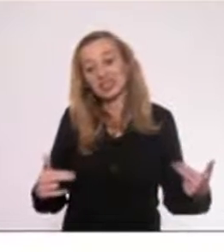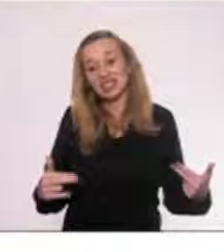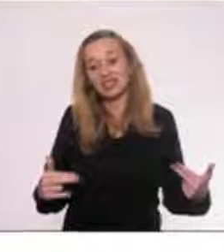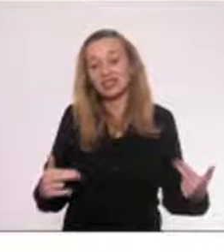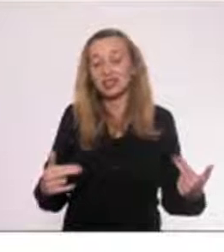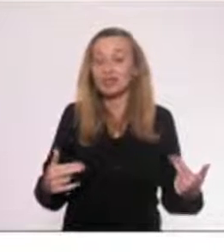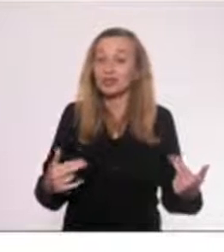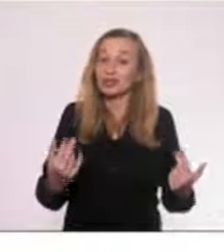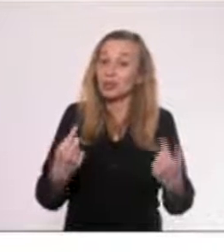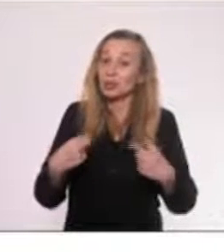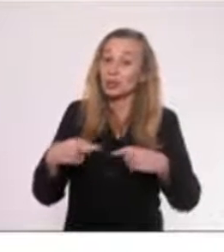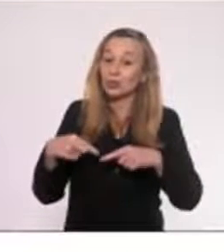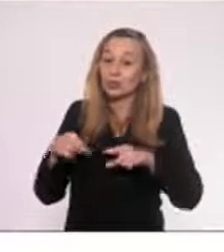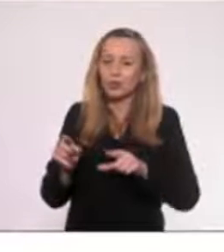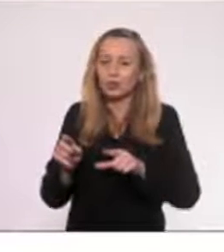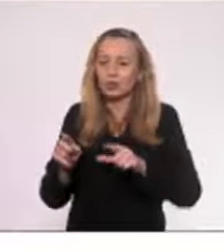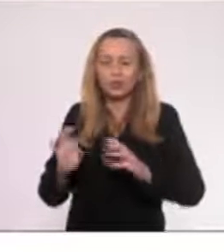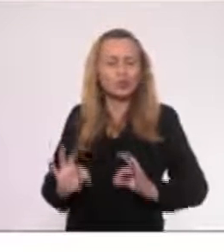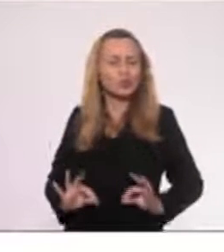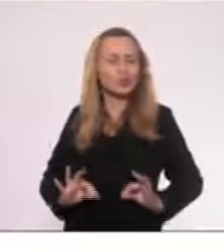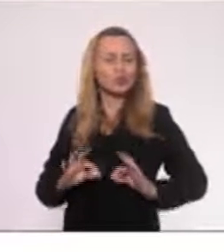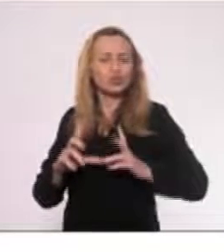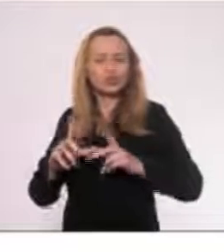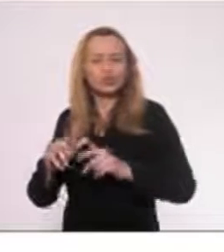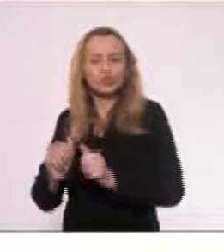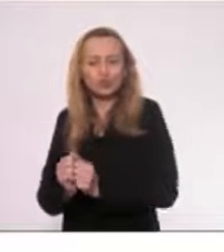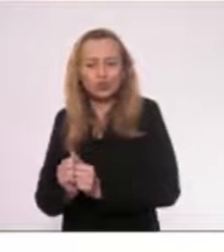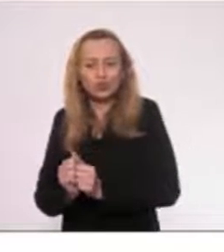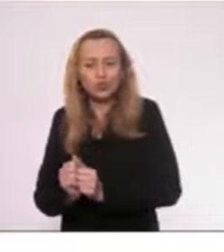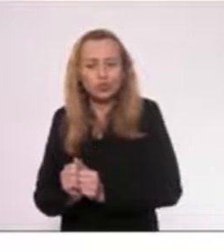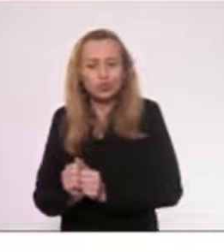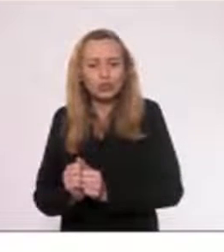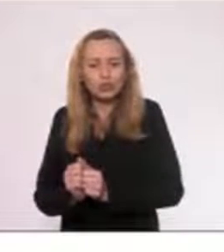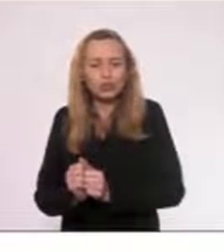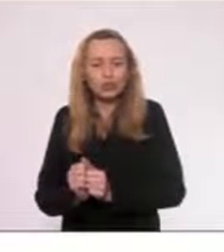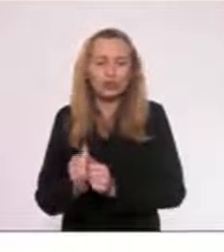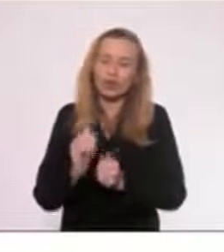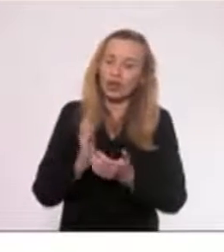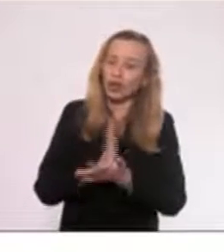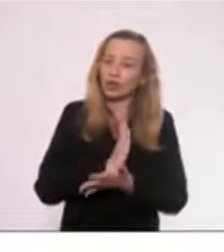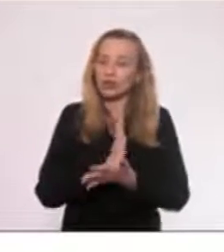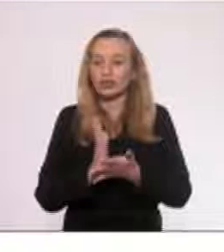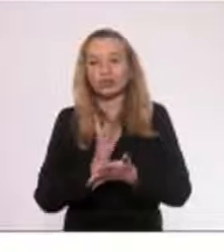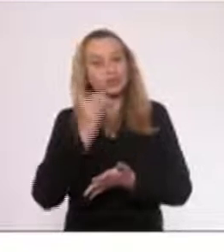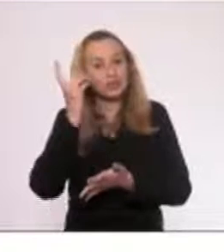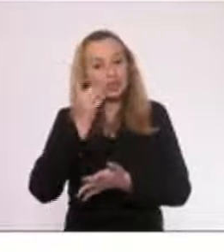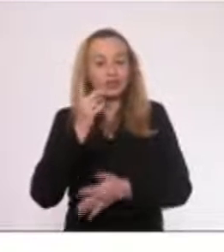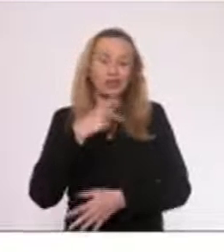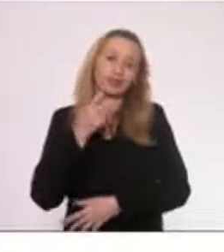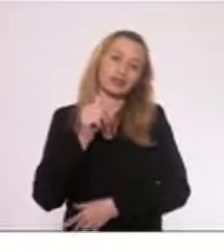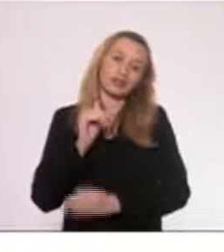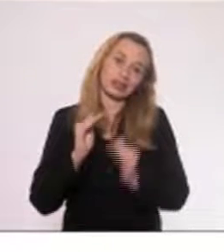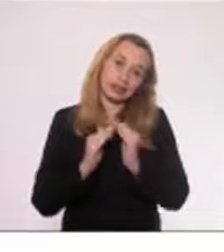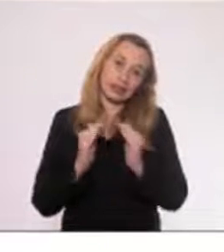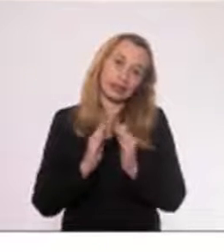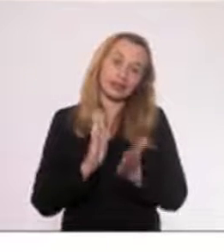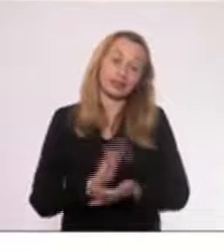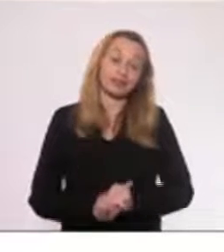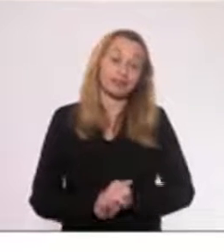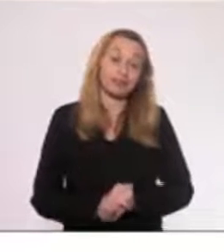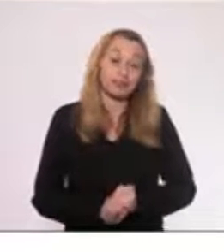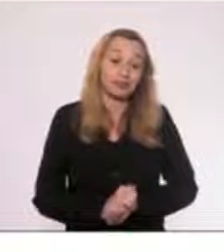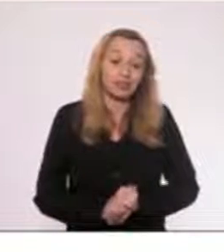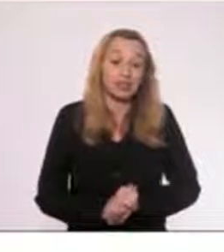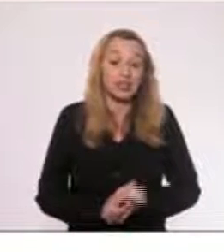discordar de tudo que determinados deputados falam nessa casa, ou melhor,